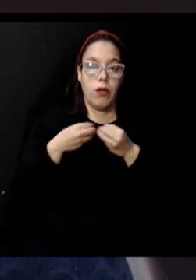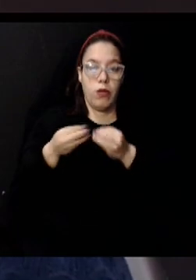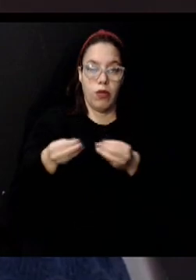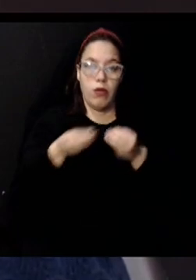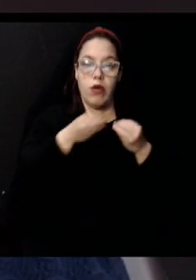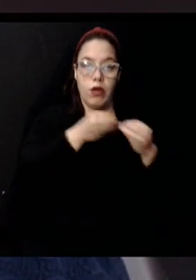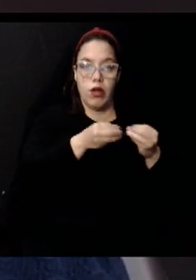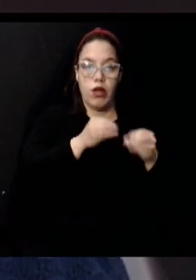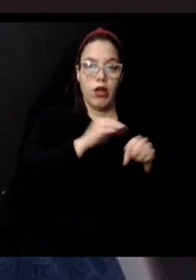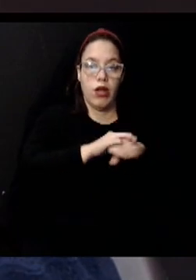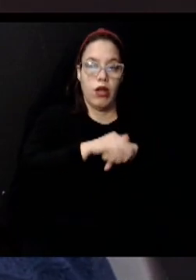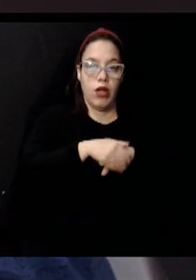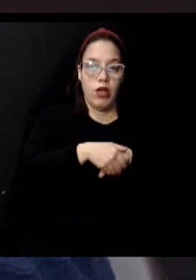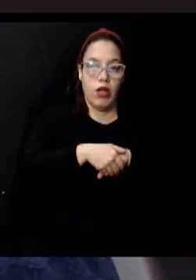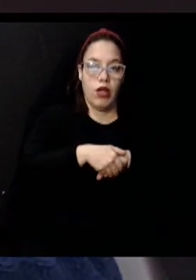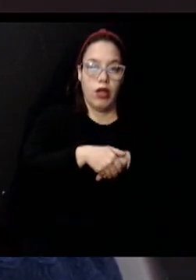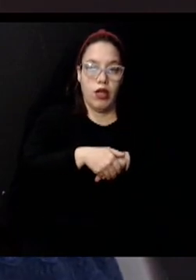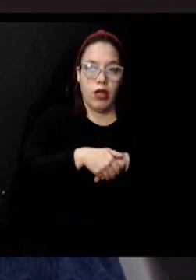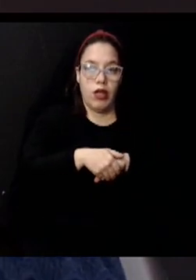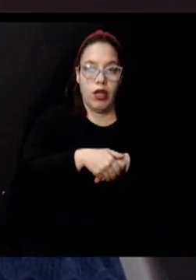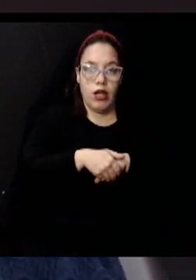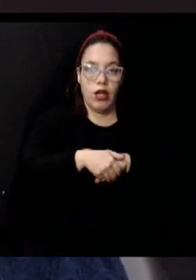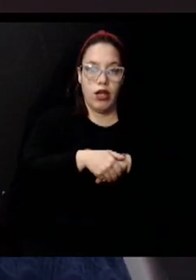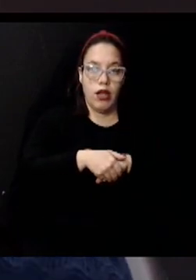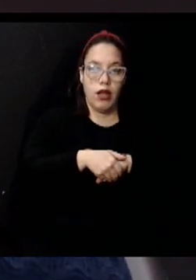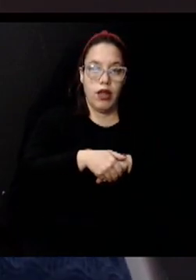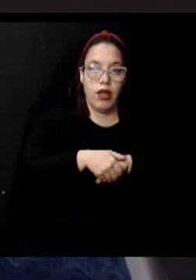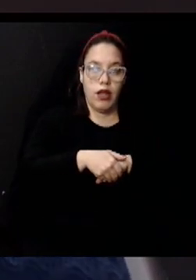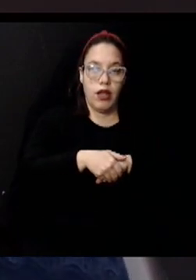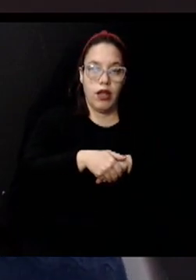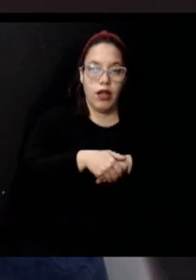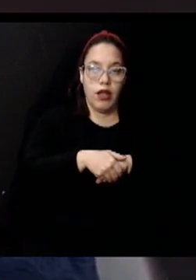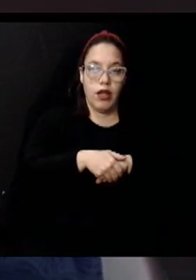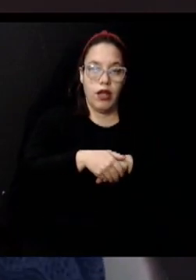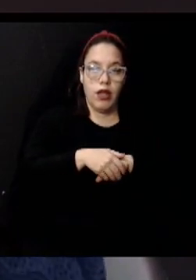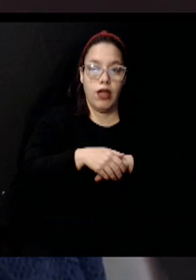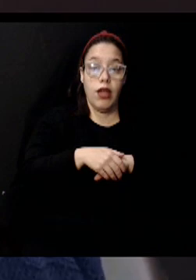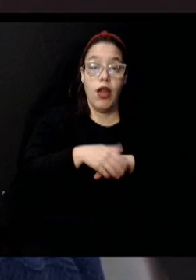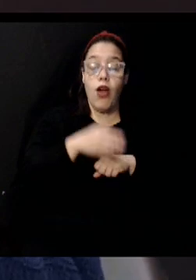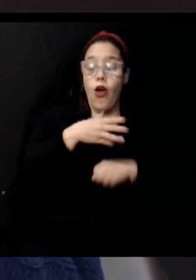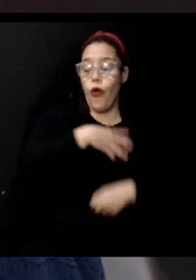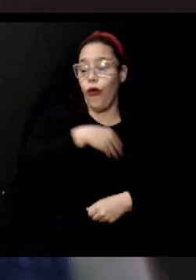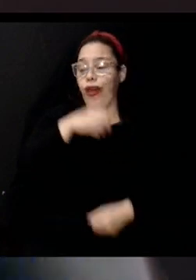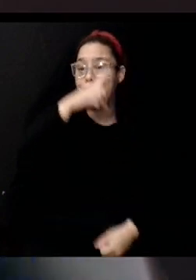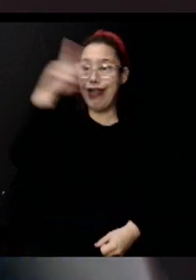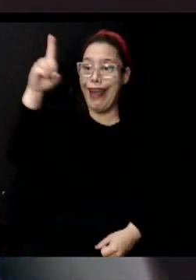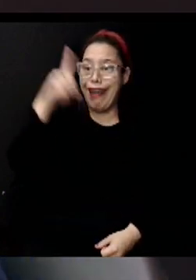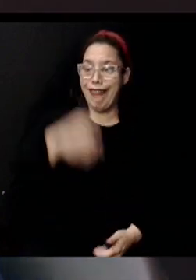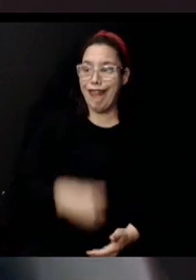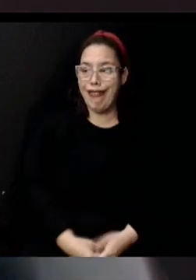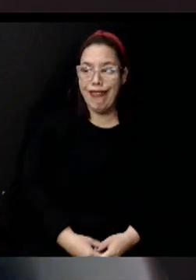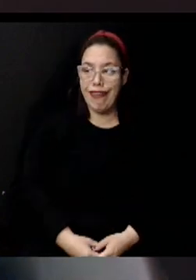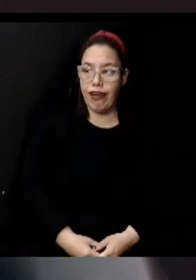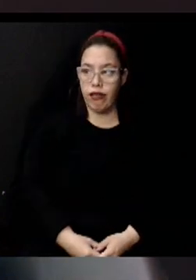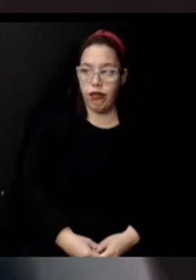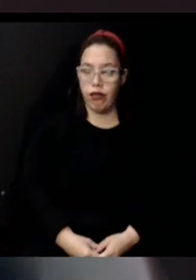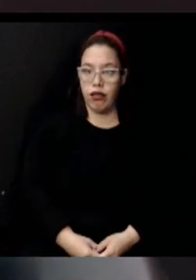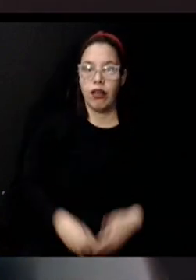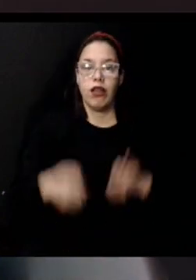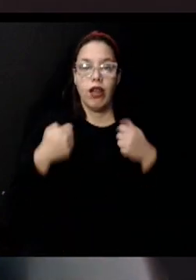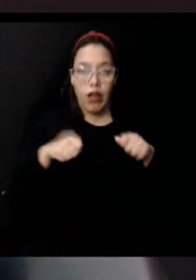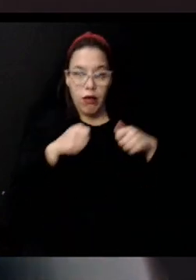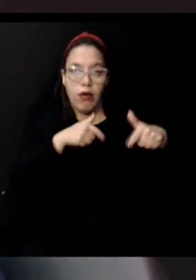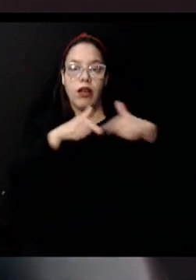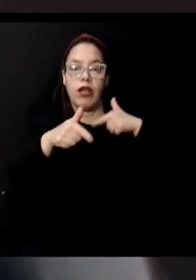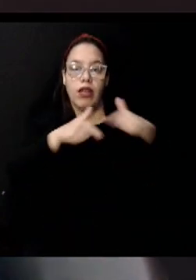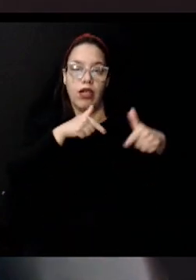Aham. então, é uma maravilha. Aí eu chamo eles carinhosamente "filho de Deus". Eles são filho de Deus, né, porque eles precisam trabalhar,